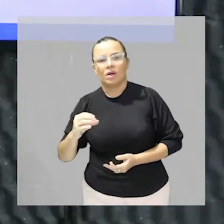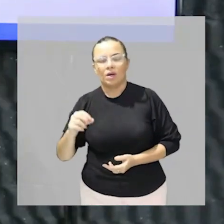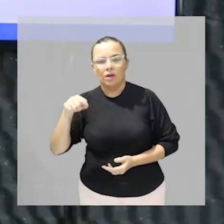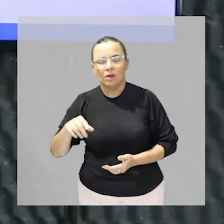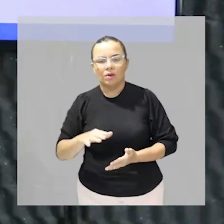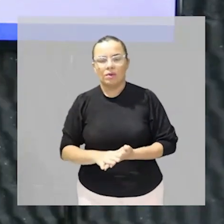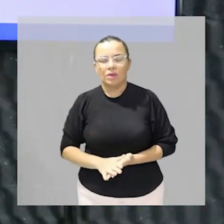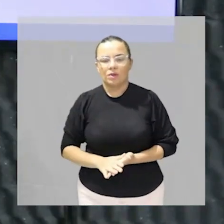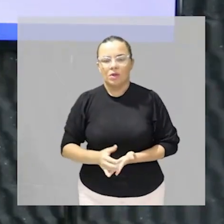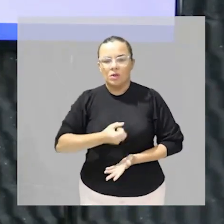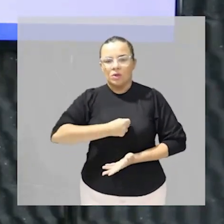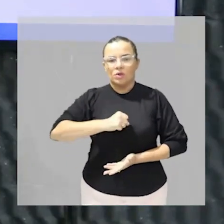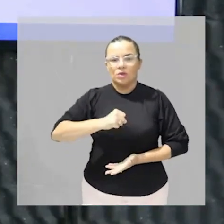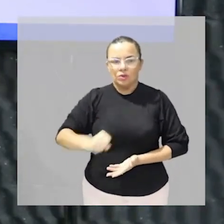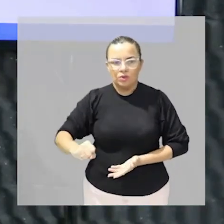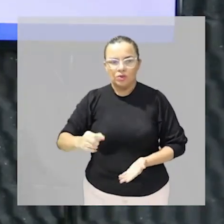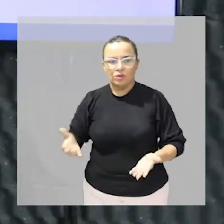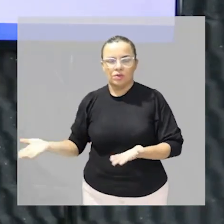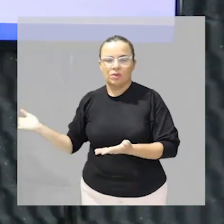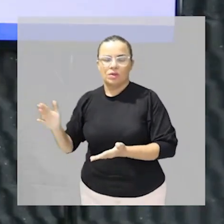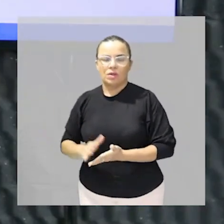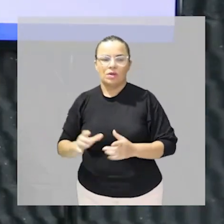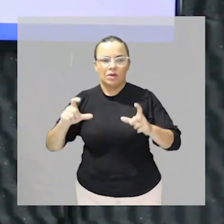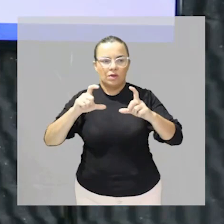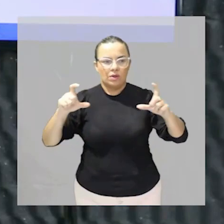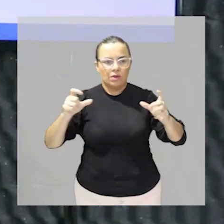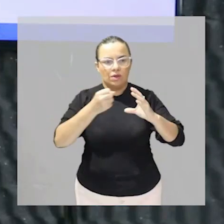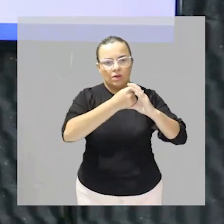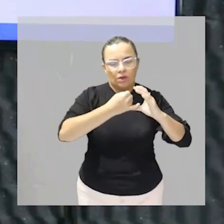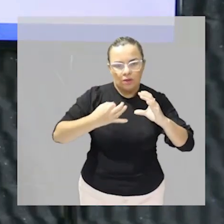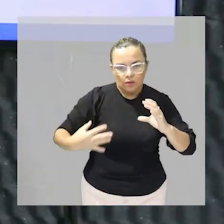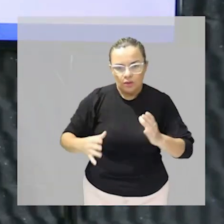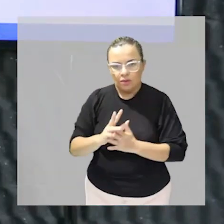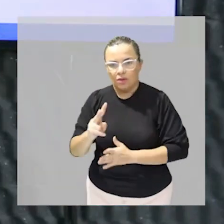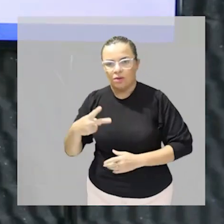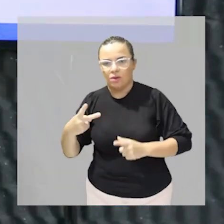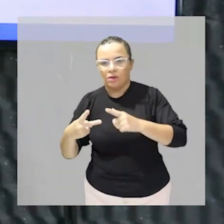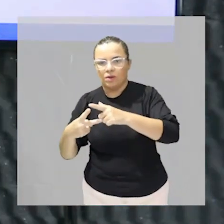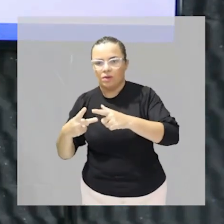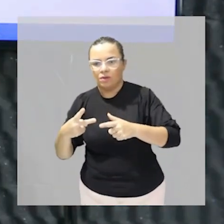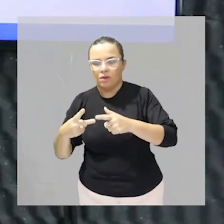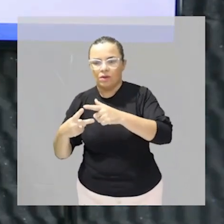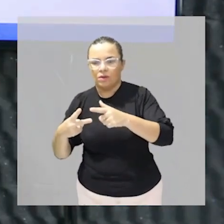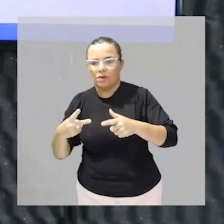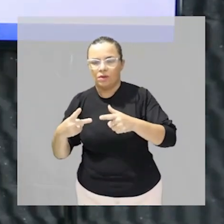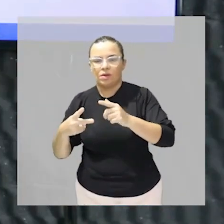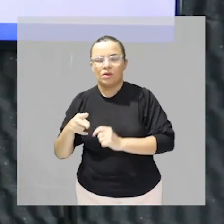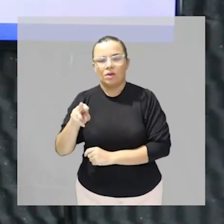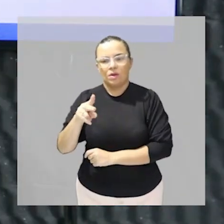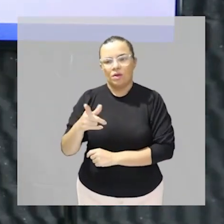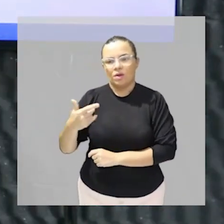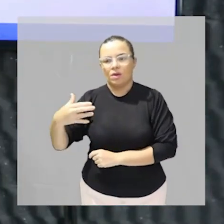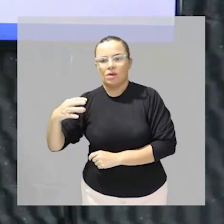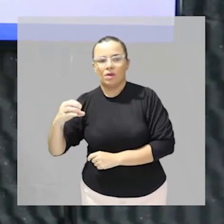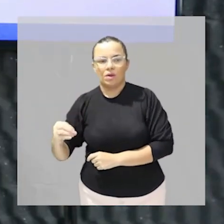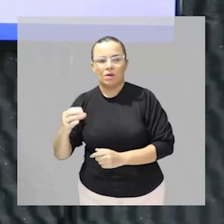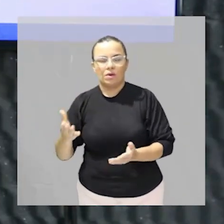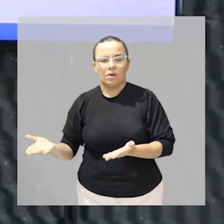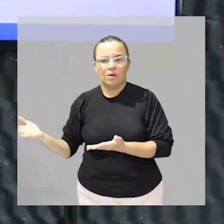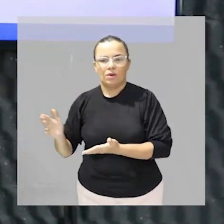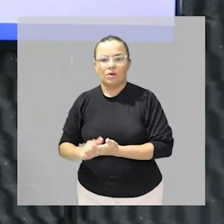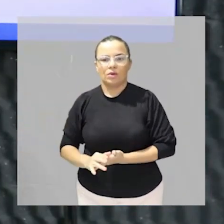comando da questão. Caracterizam-se como duas propostas defendidas pelos irmãos Gracos.